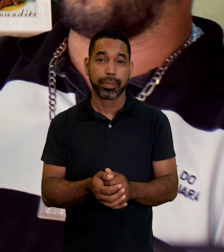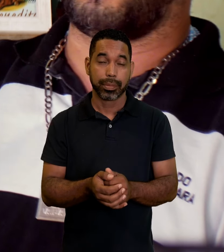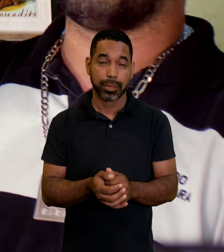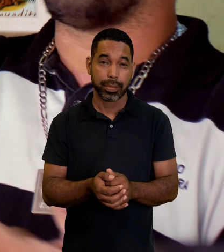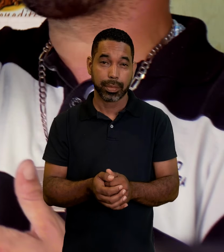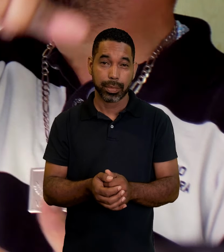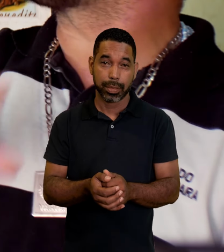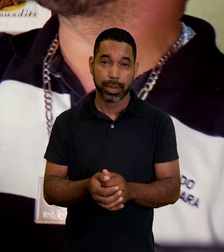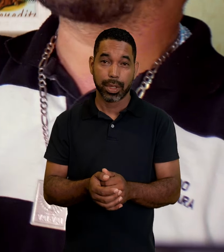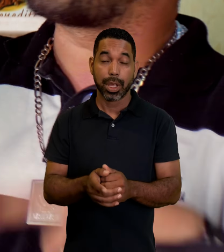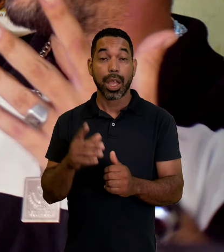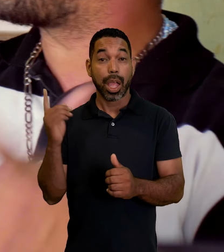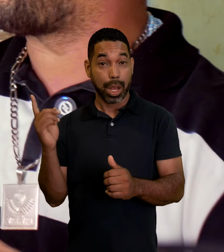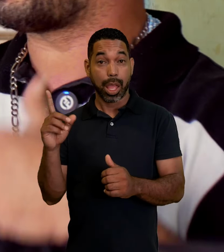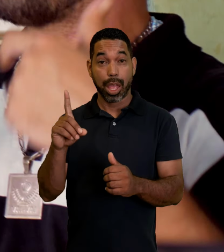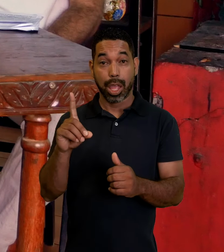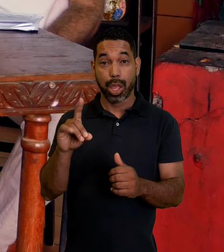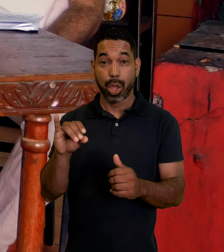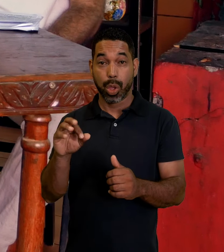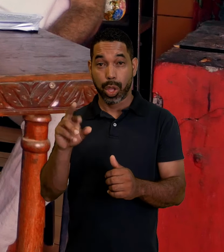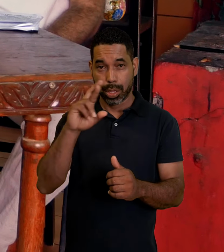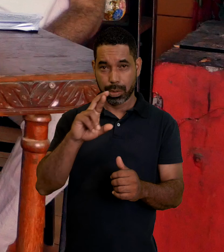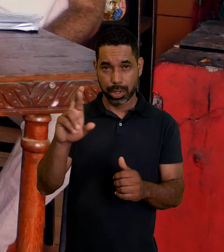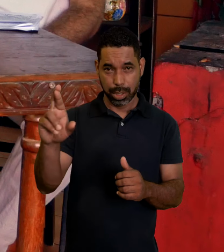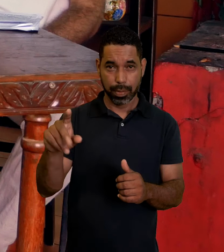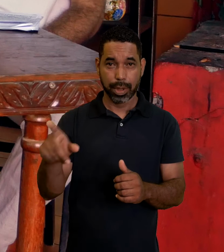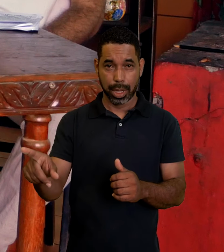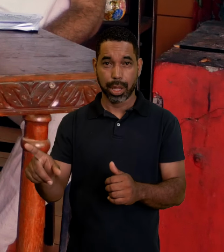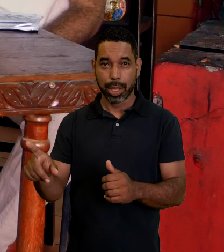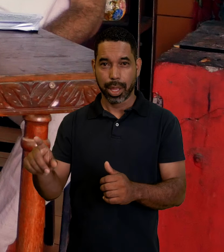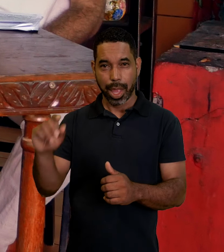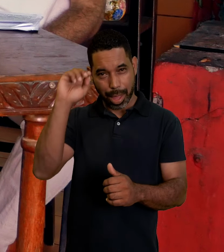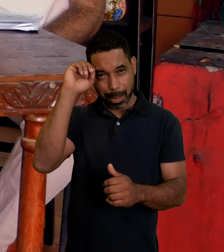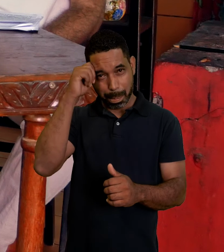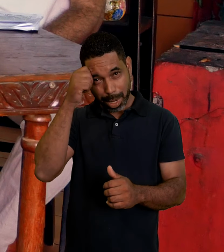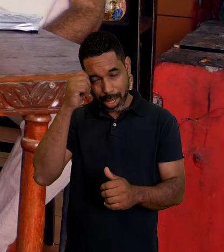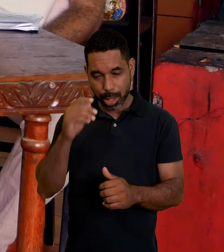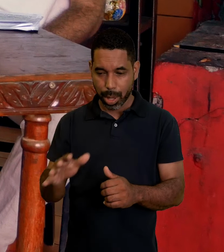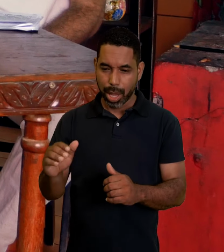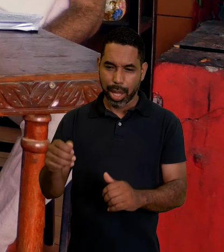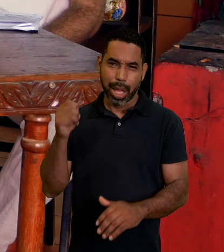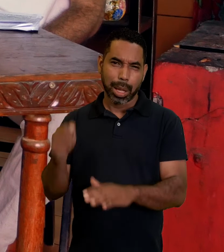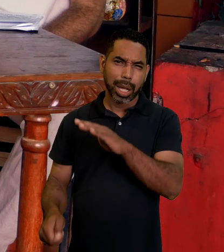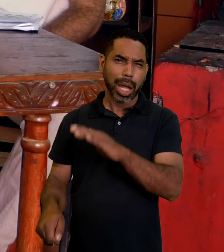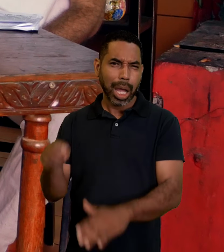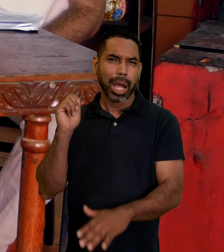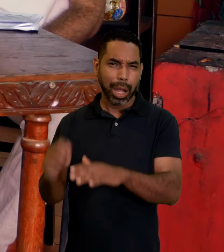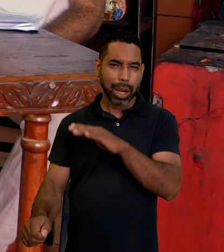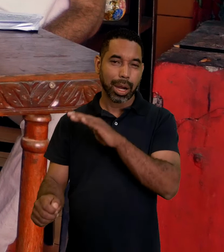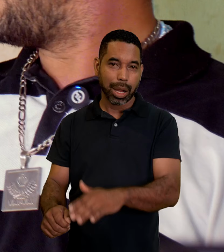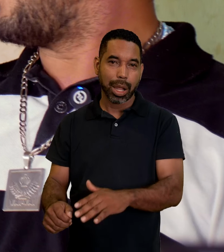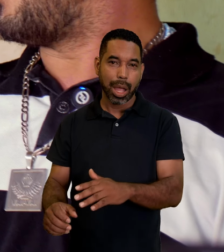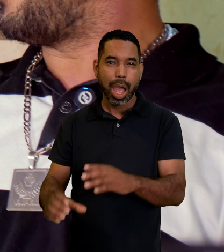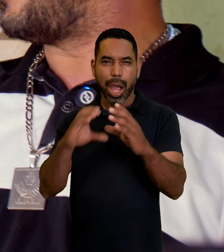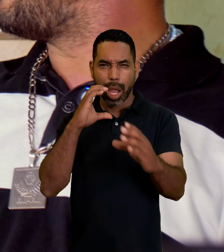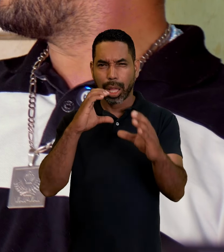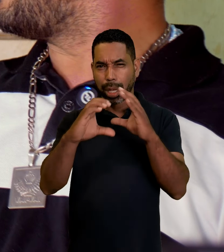que o dono ou que o capitão do mato que fosse ou quem estivesse ali olhando entendesse o que eles estavam falando. Então aí já é uma conexão grande com